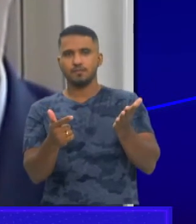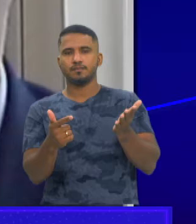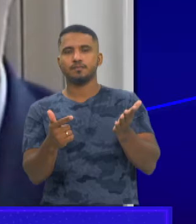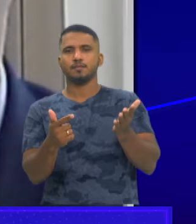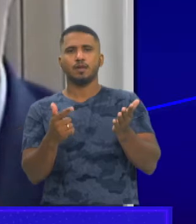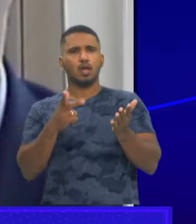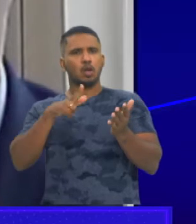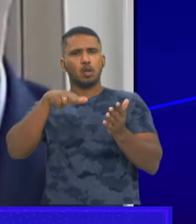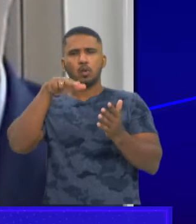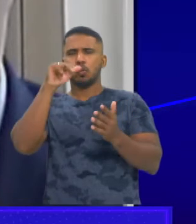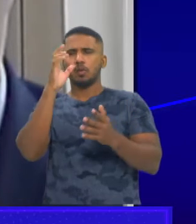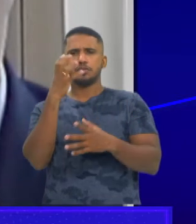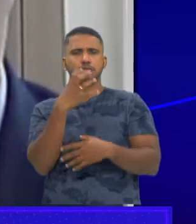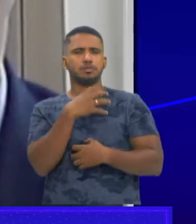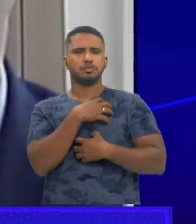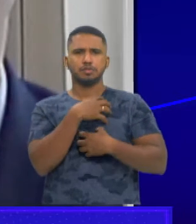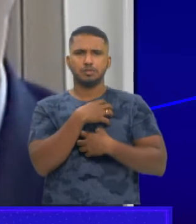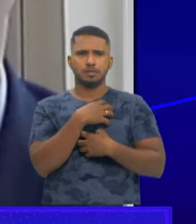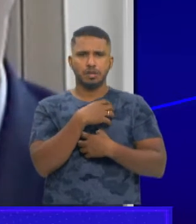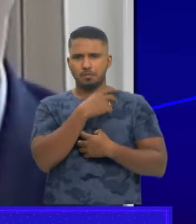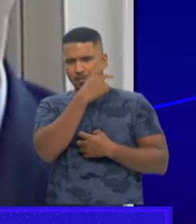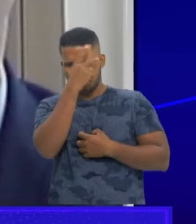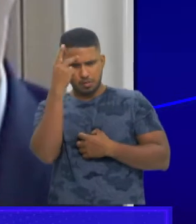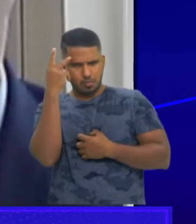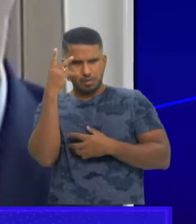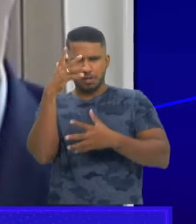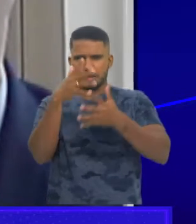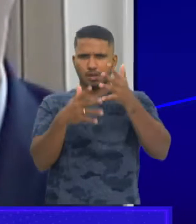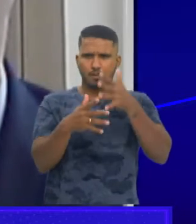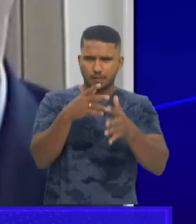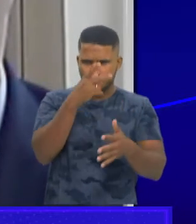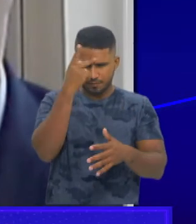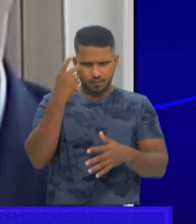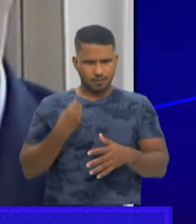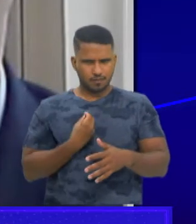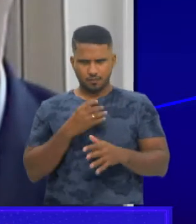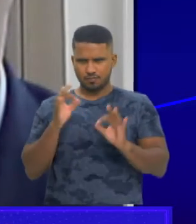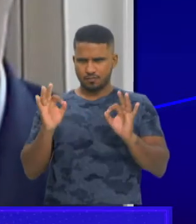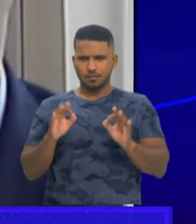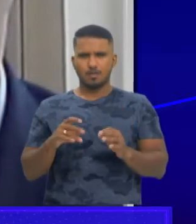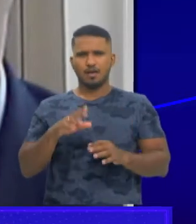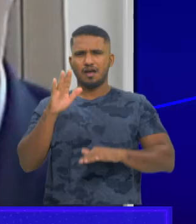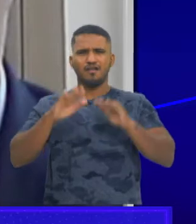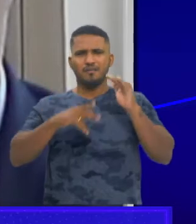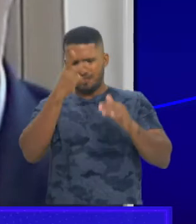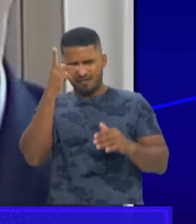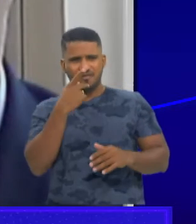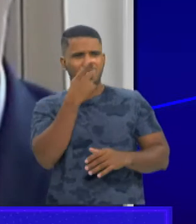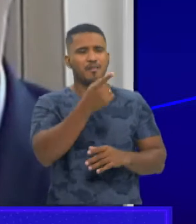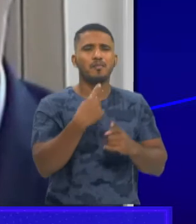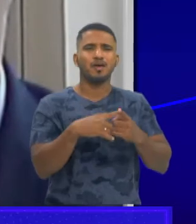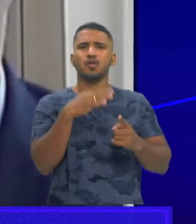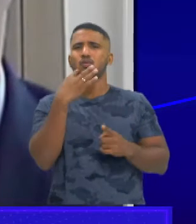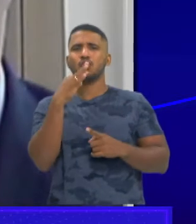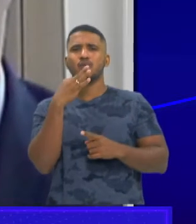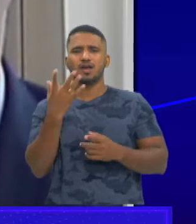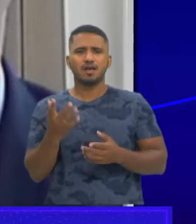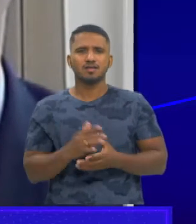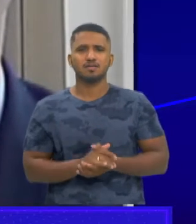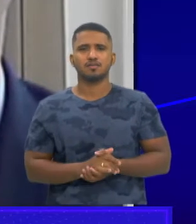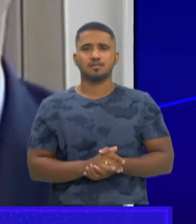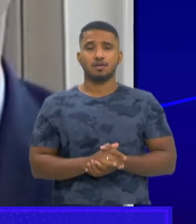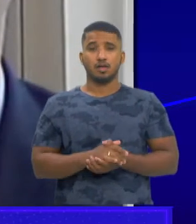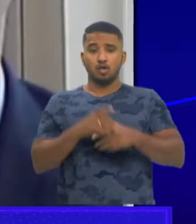ser professor e comunicador, ou seja, jornalista, e nunca me senti como alguém que